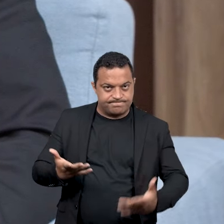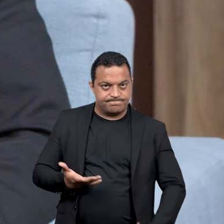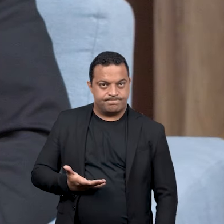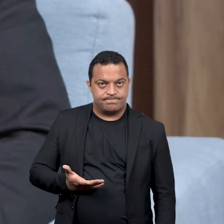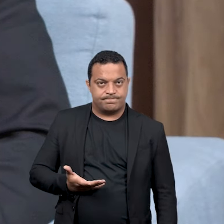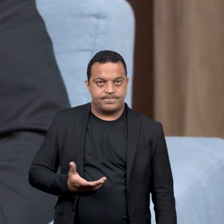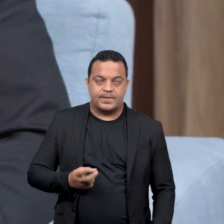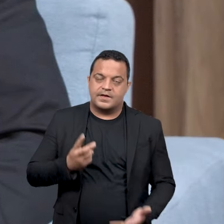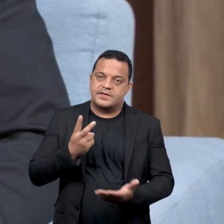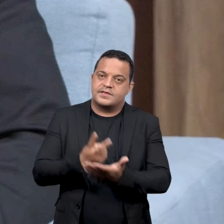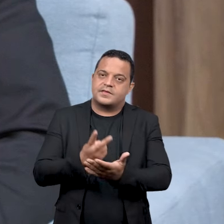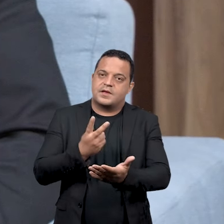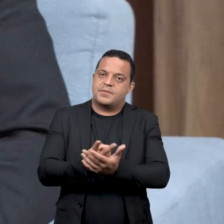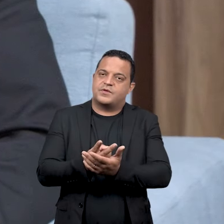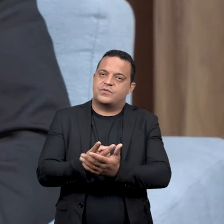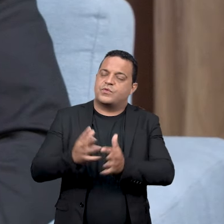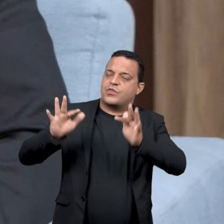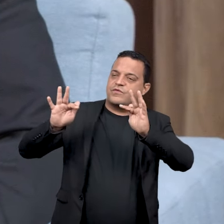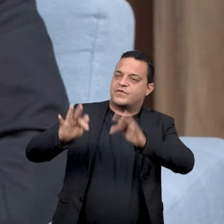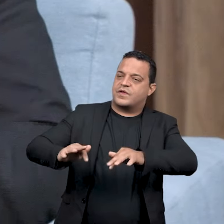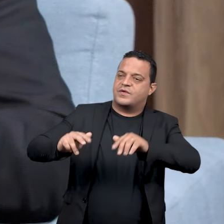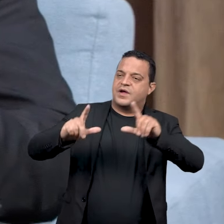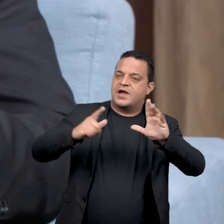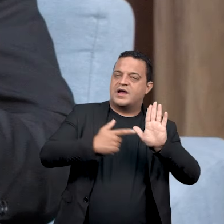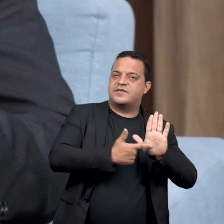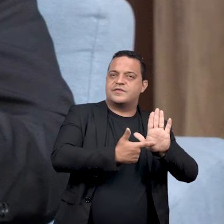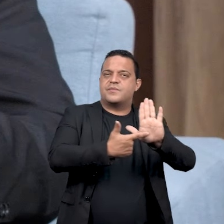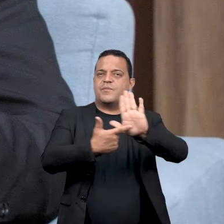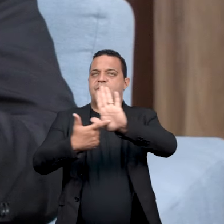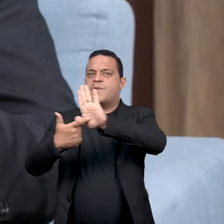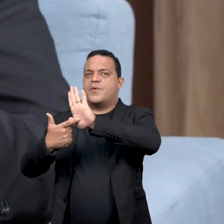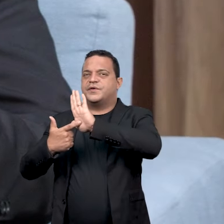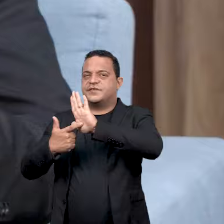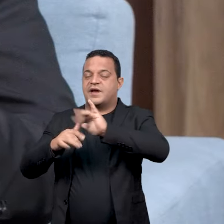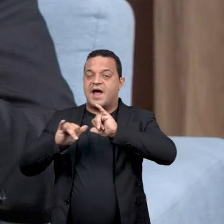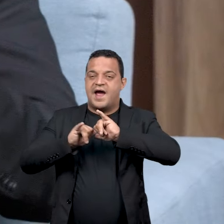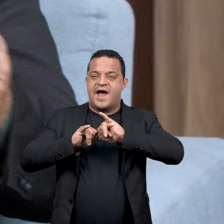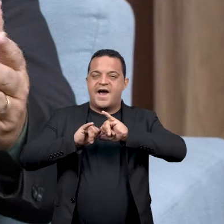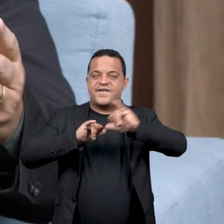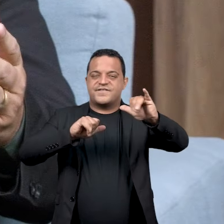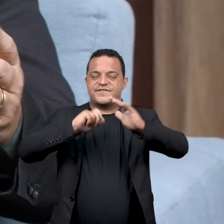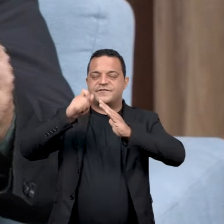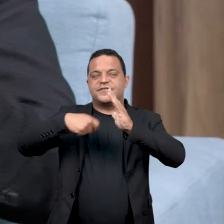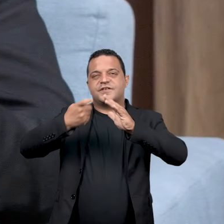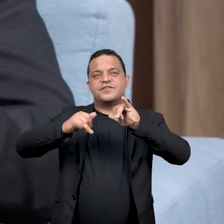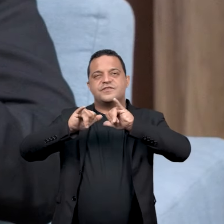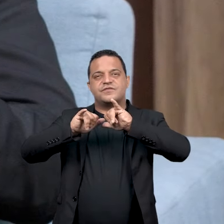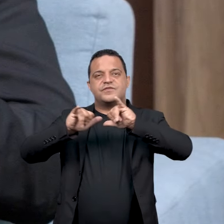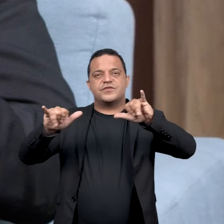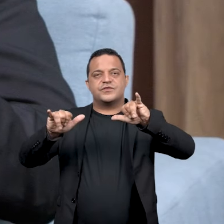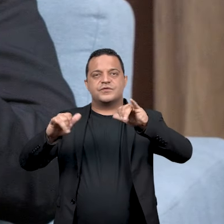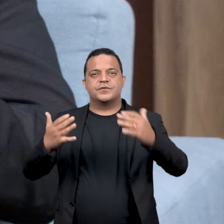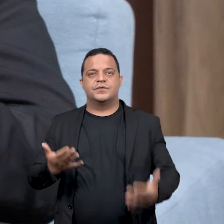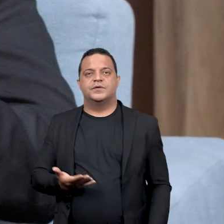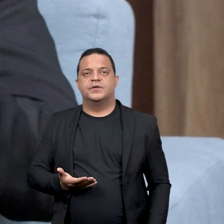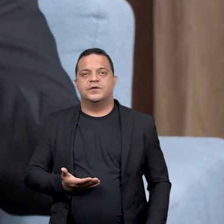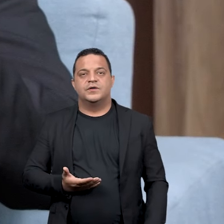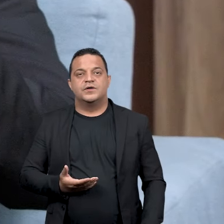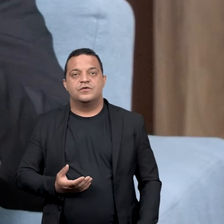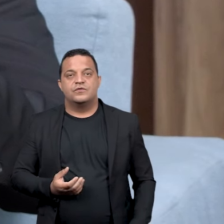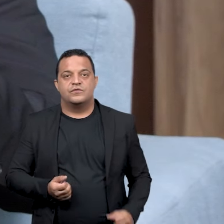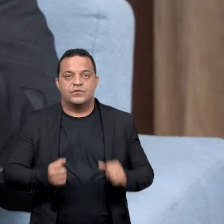no final do nosso programa e sempre exibindo aqui no final os vídeos de recados, os nossos irmãos que deixam aqui os